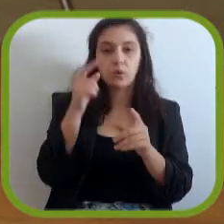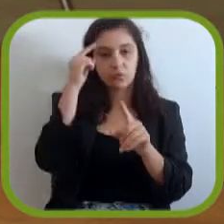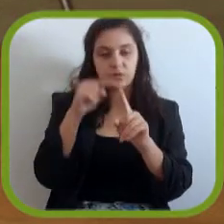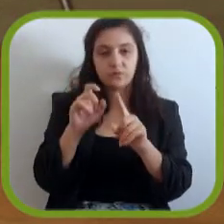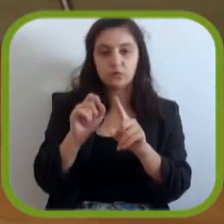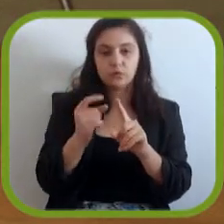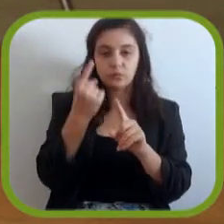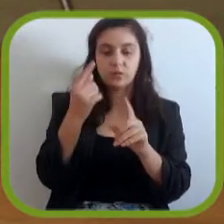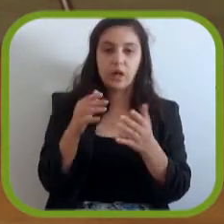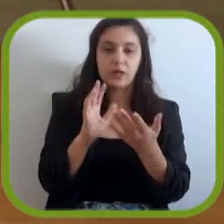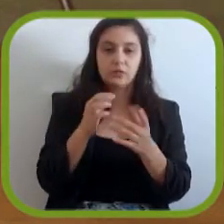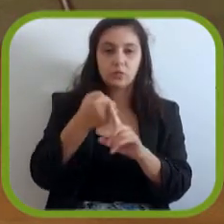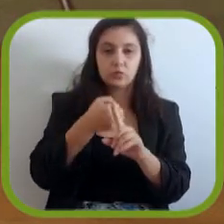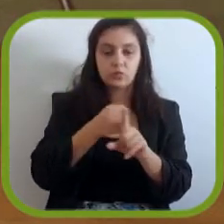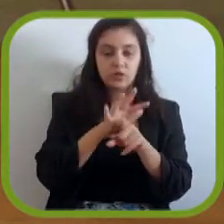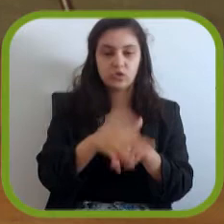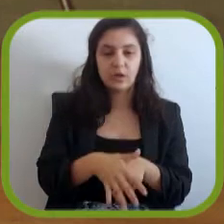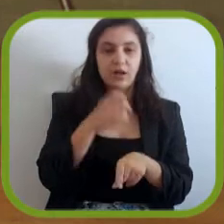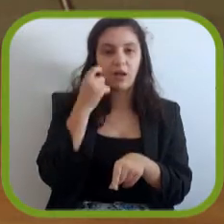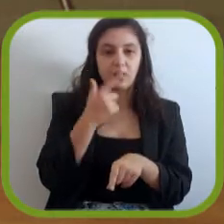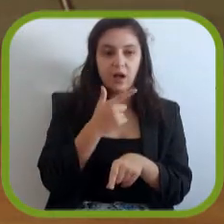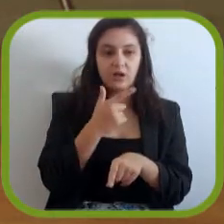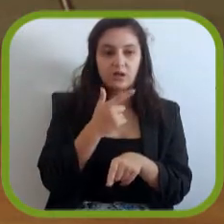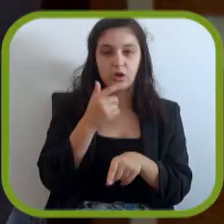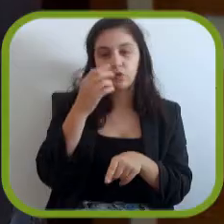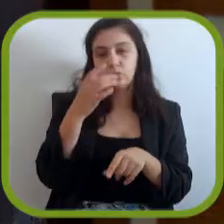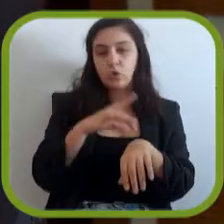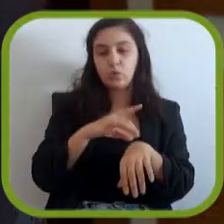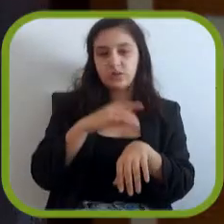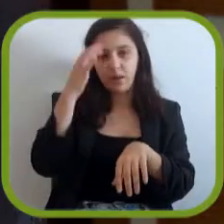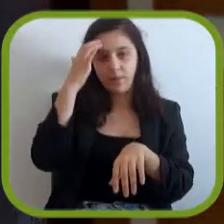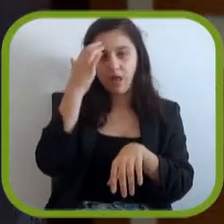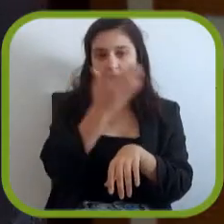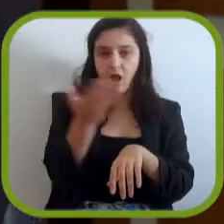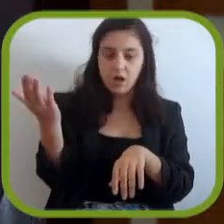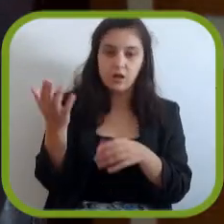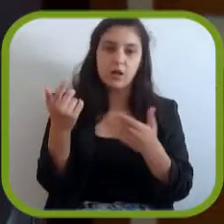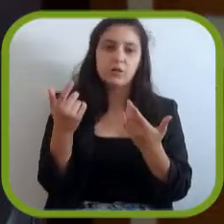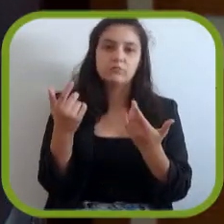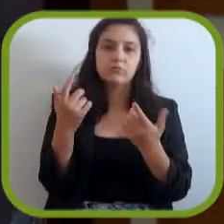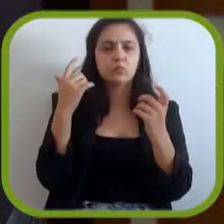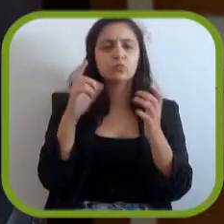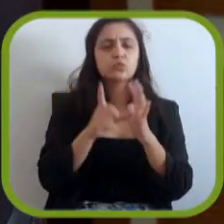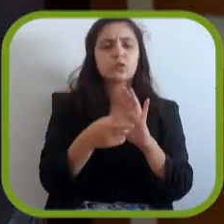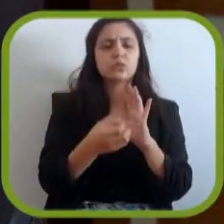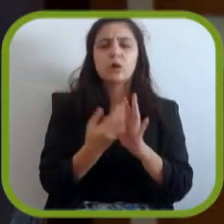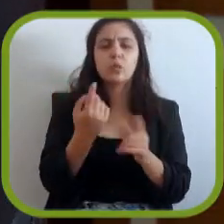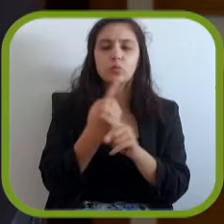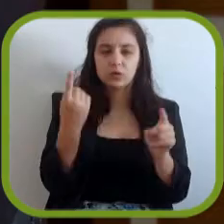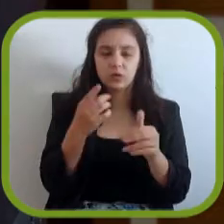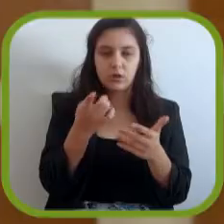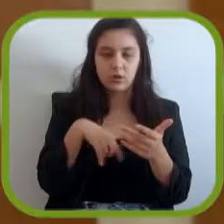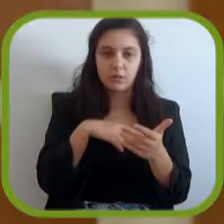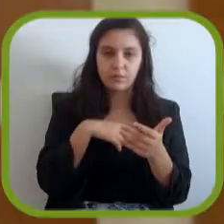como foco o combate à discriminação de quem sofre de patologias mentais. O que levou à criação deste